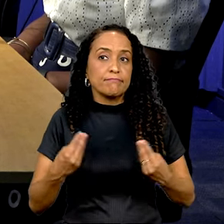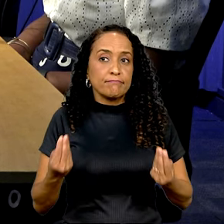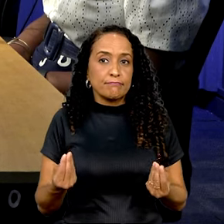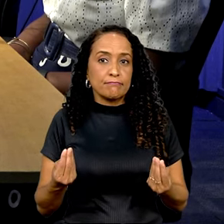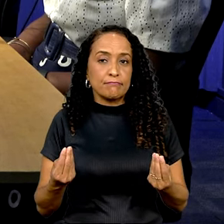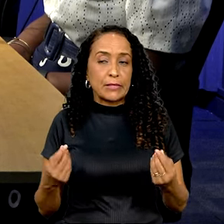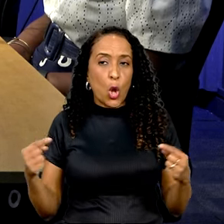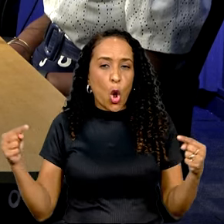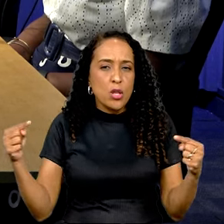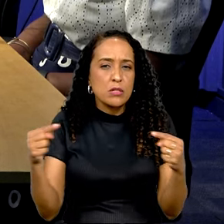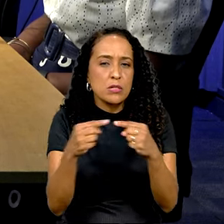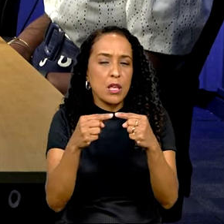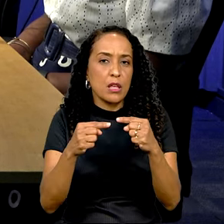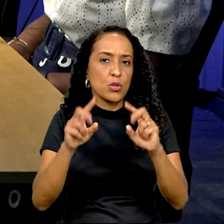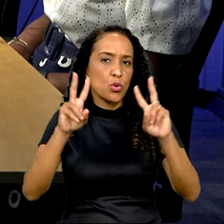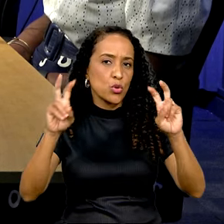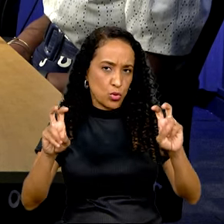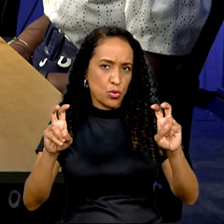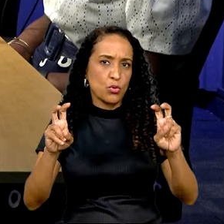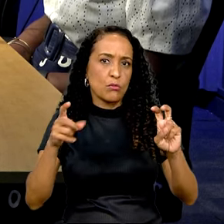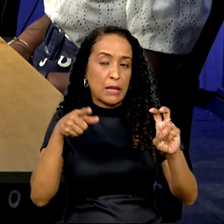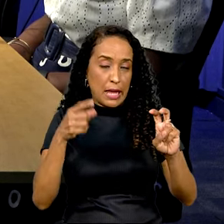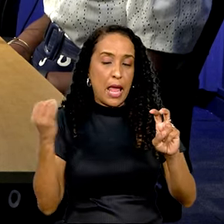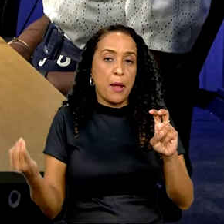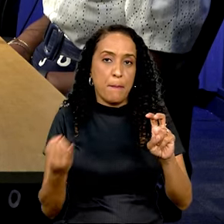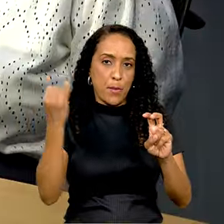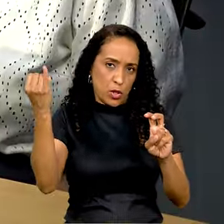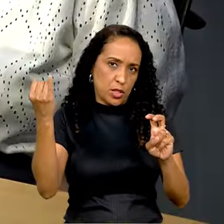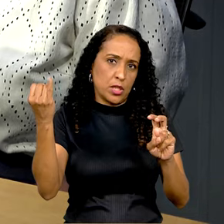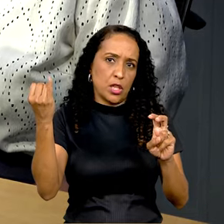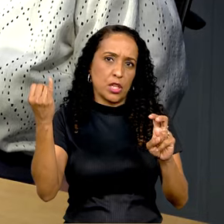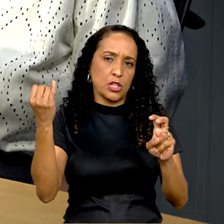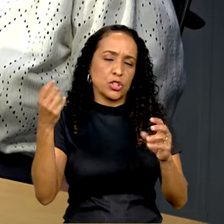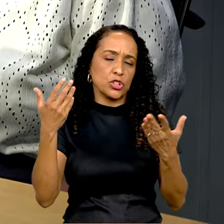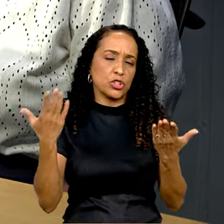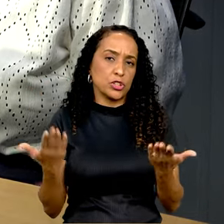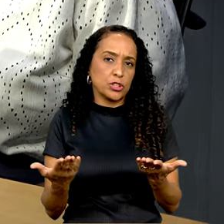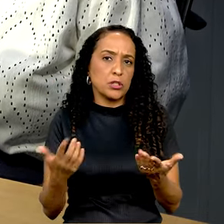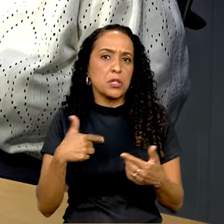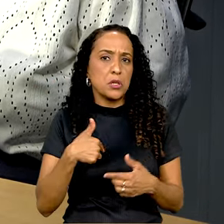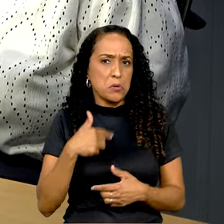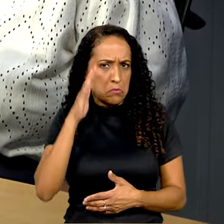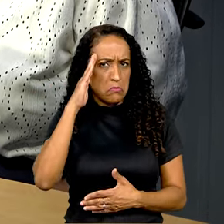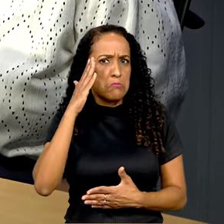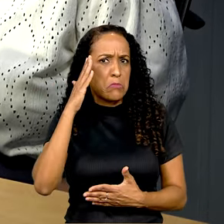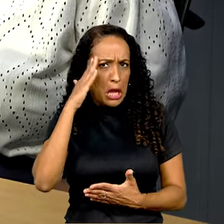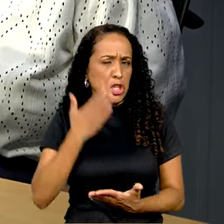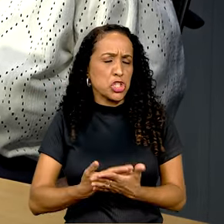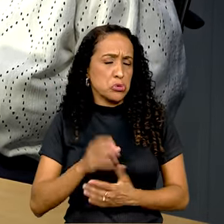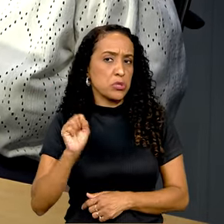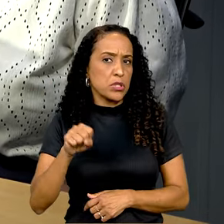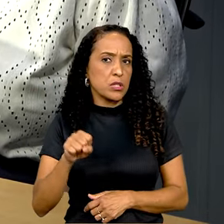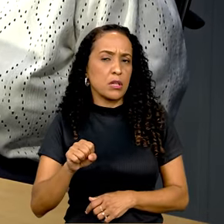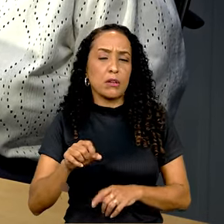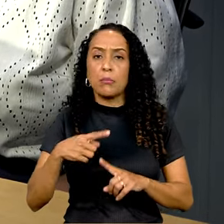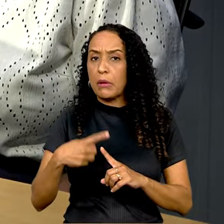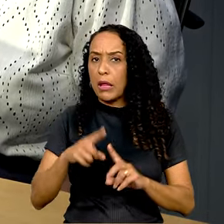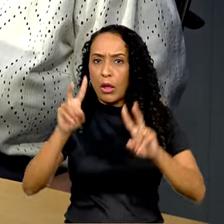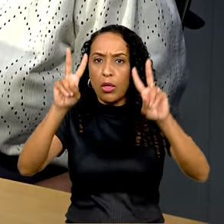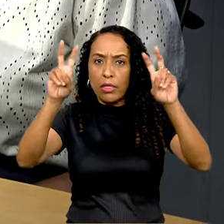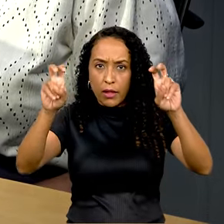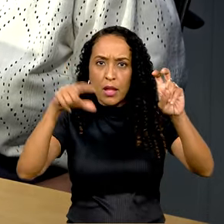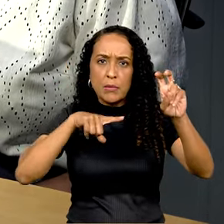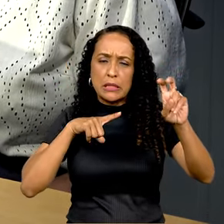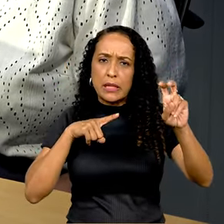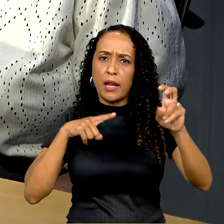consenso em relação ao tema que é um tema relevante de ser endado Eu acredito que sim tanto que